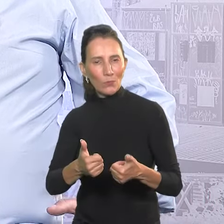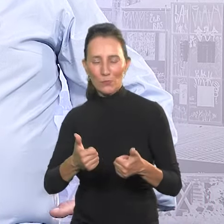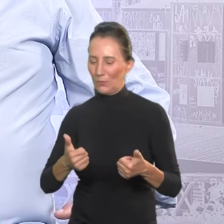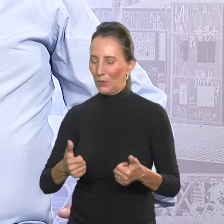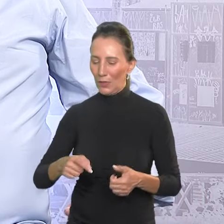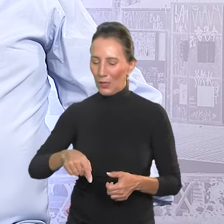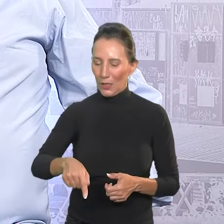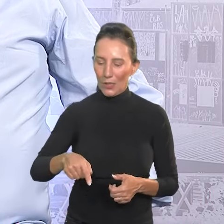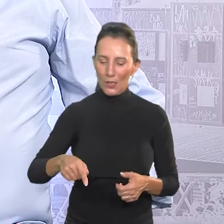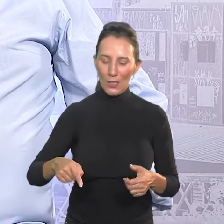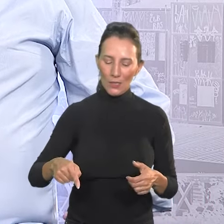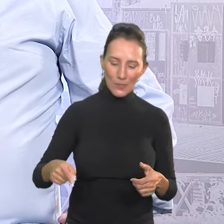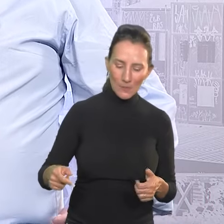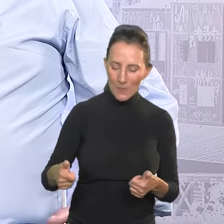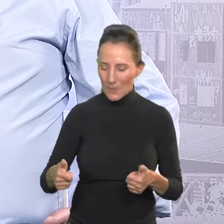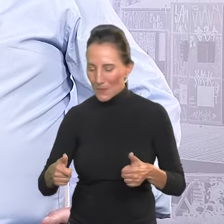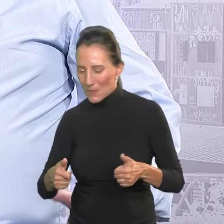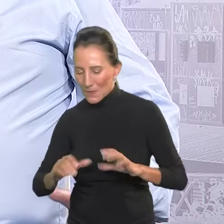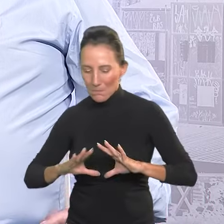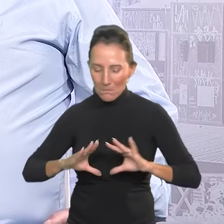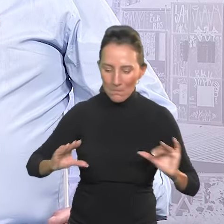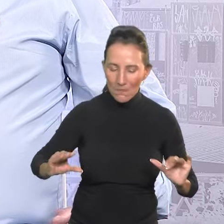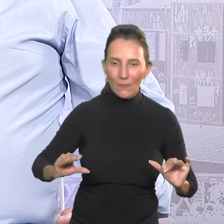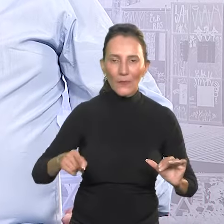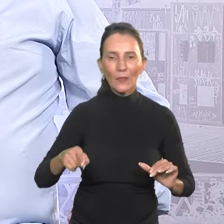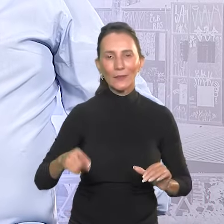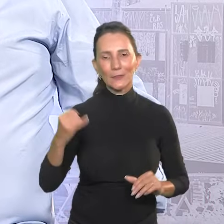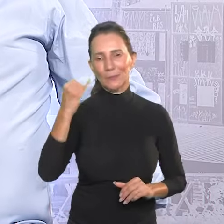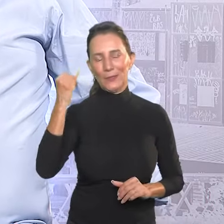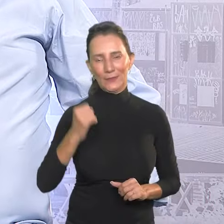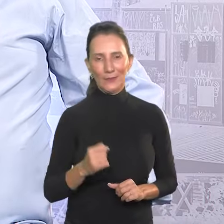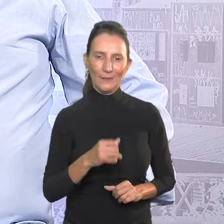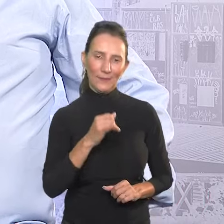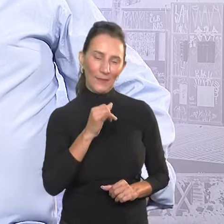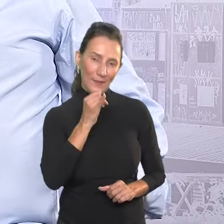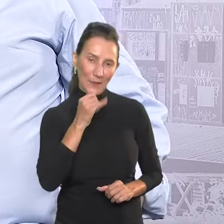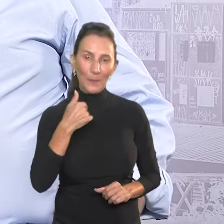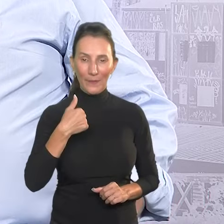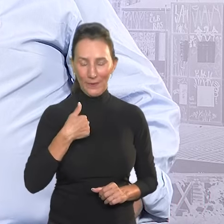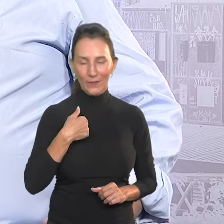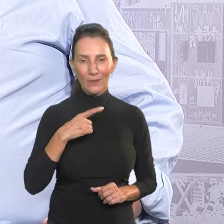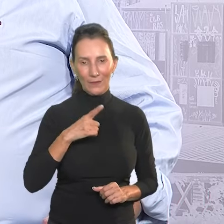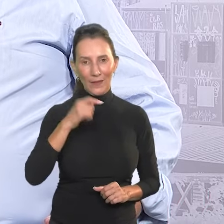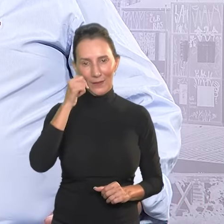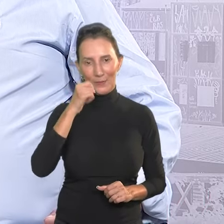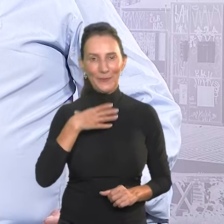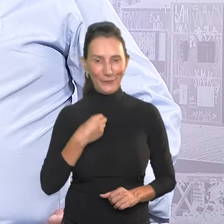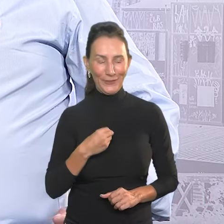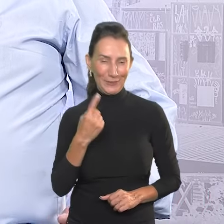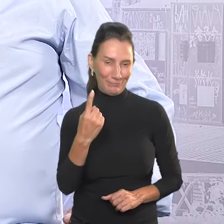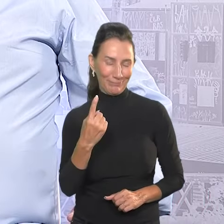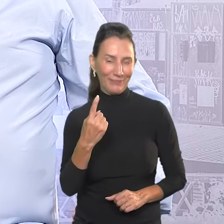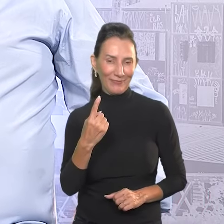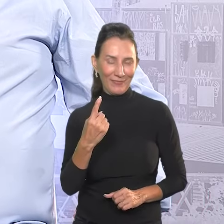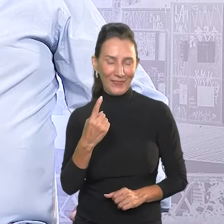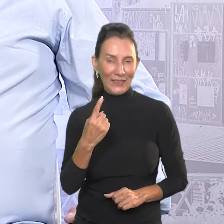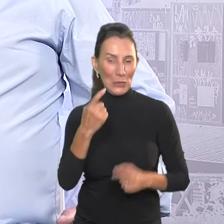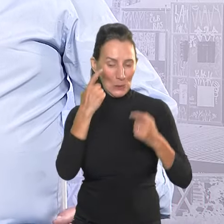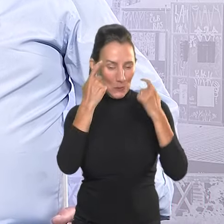estrutura toda alicerçada, e isso que importa. Eu, por exemplo, tenho uma filha, a minha filha. A